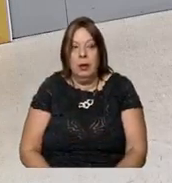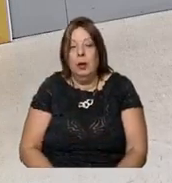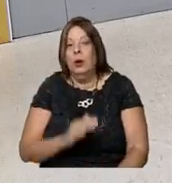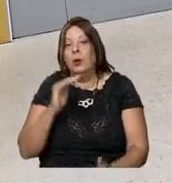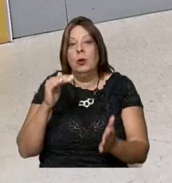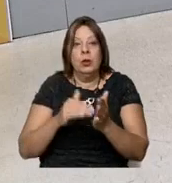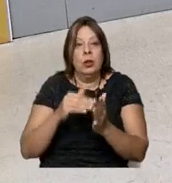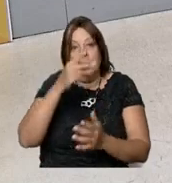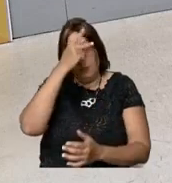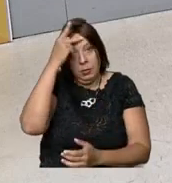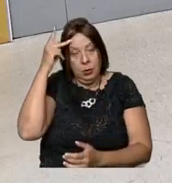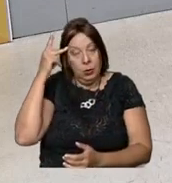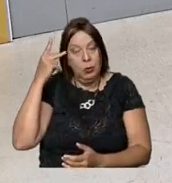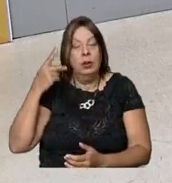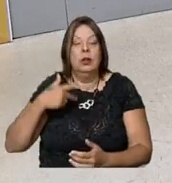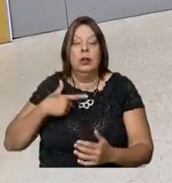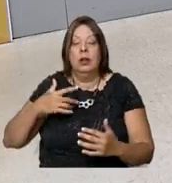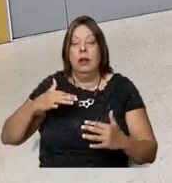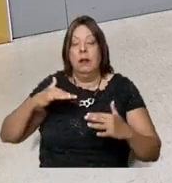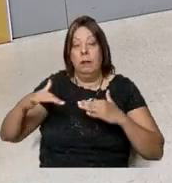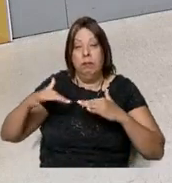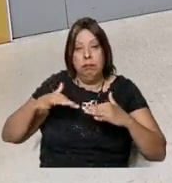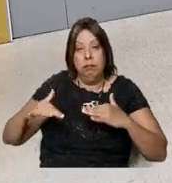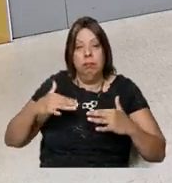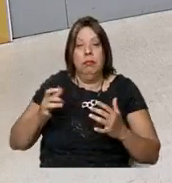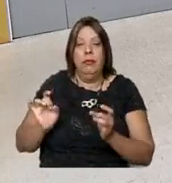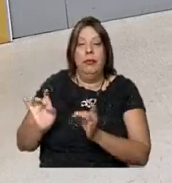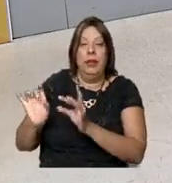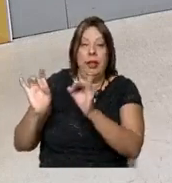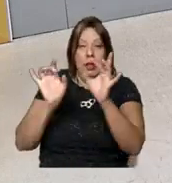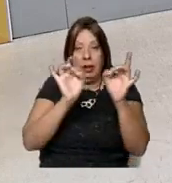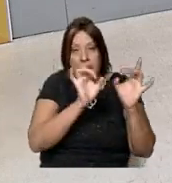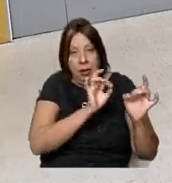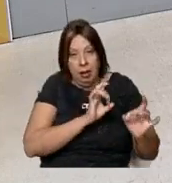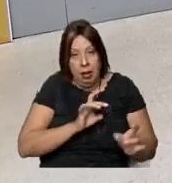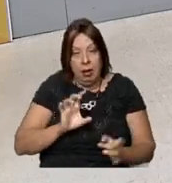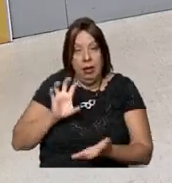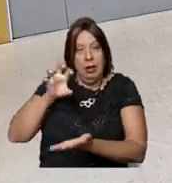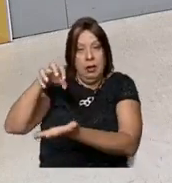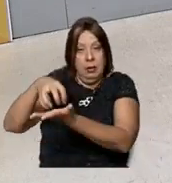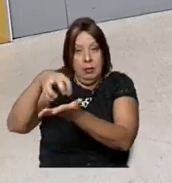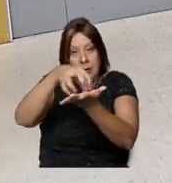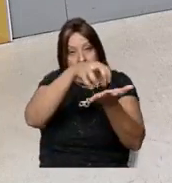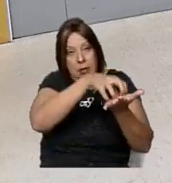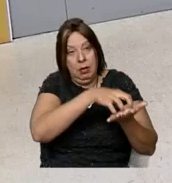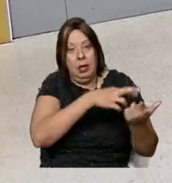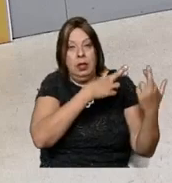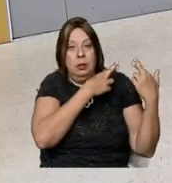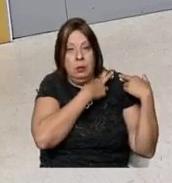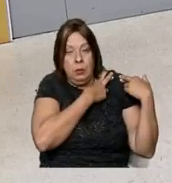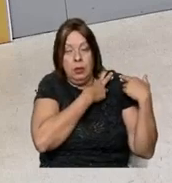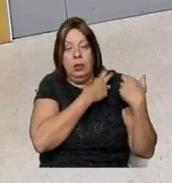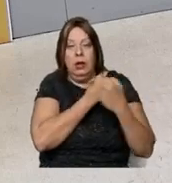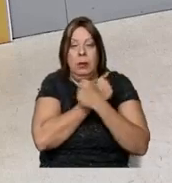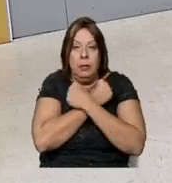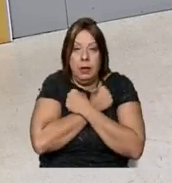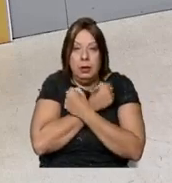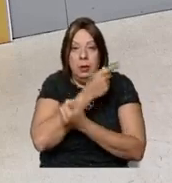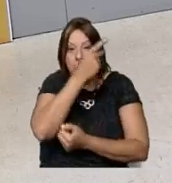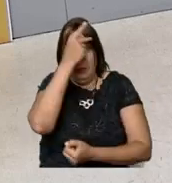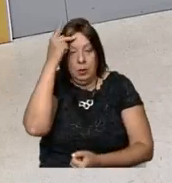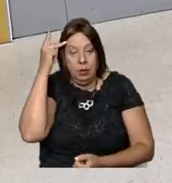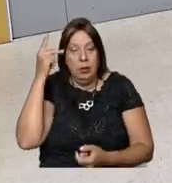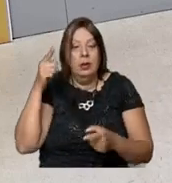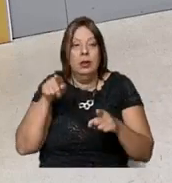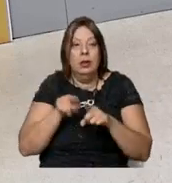os promotores que estão espalhados nos quatro cantos de Sergipe, os pontos credenciados, aquele abraço para vocês. Ah, quero